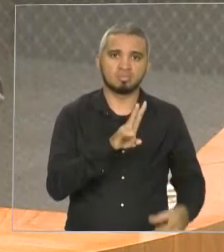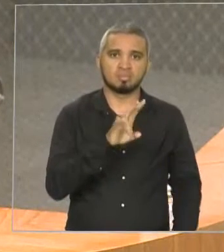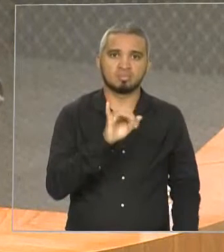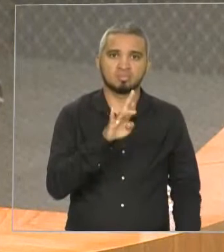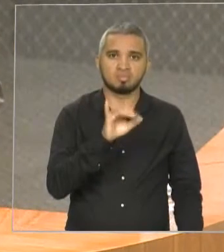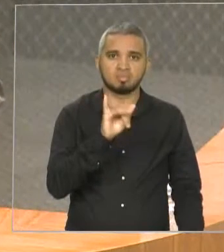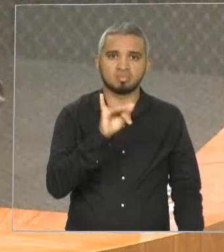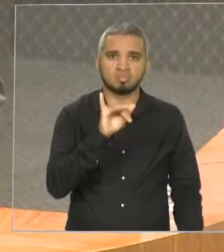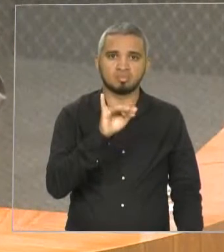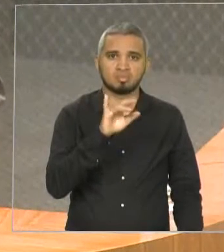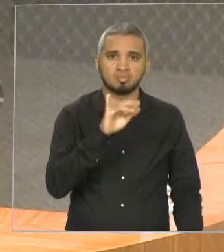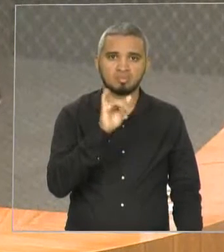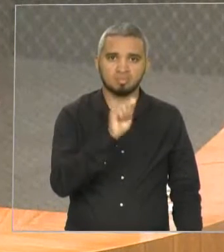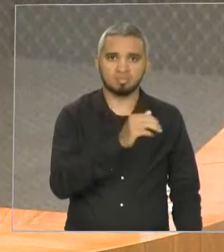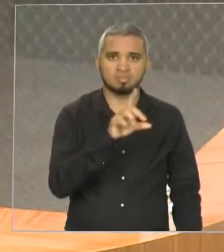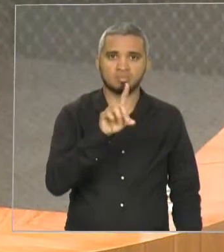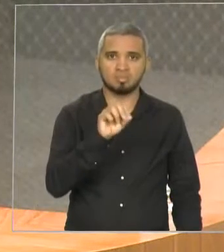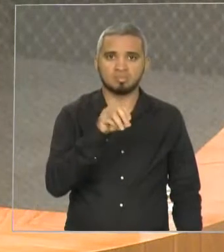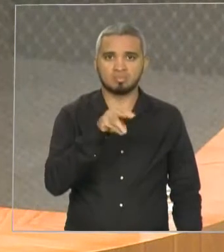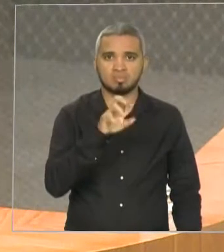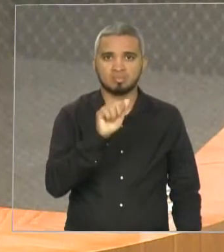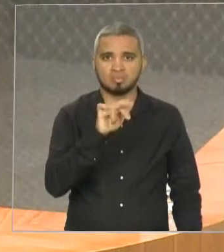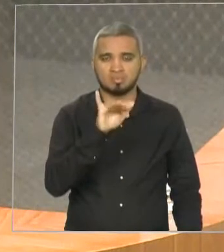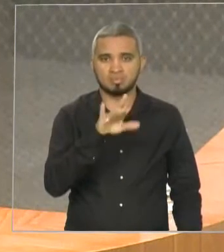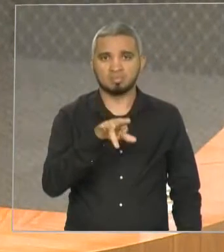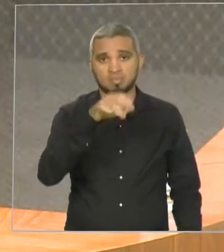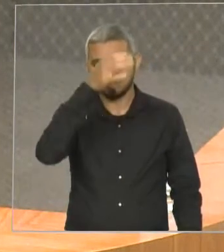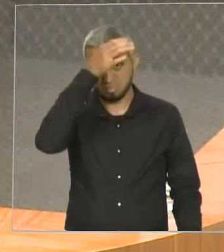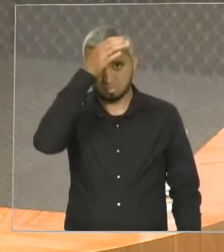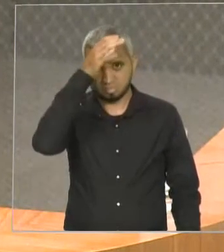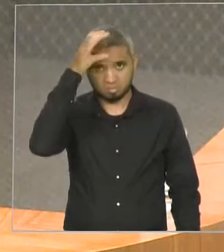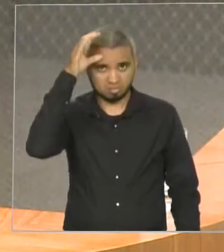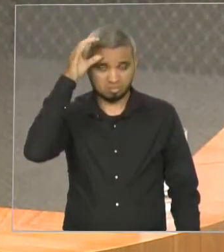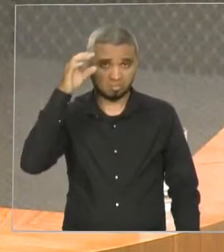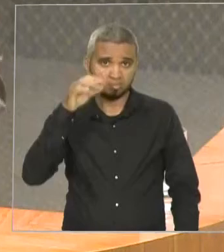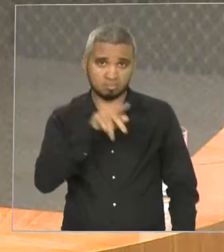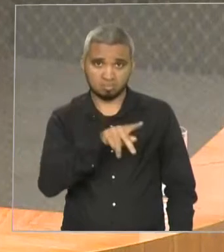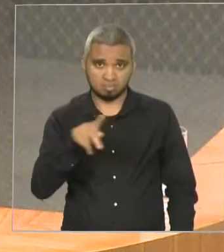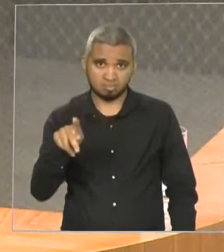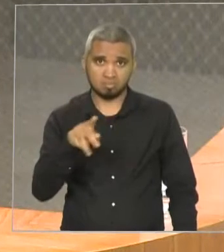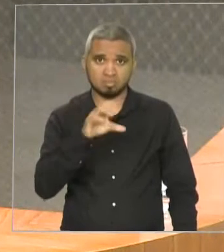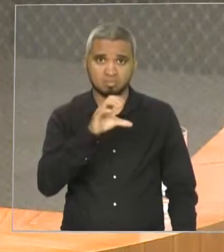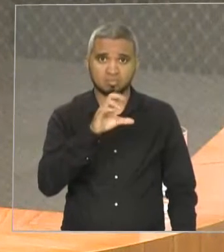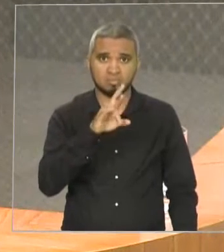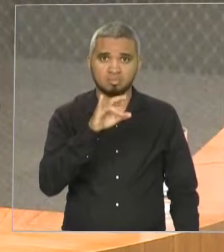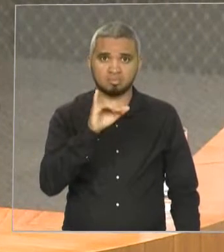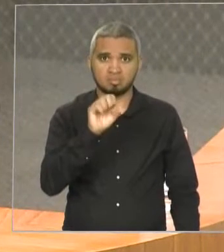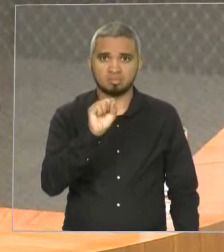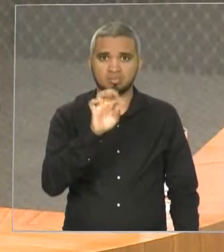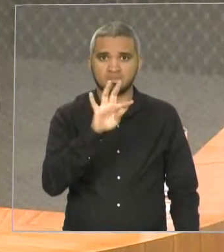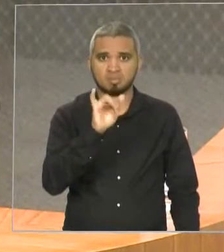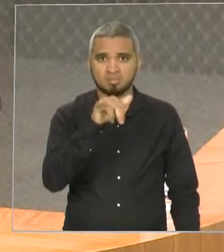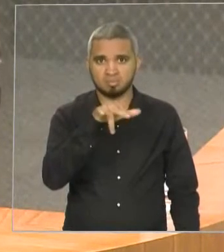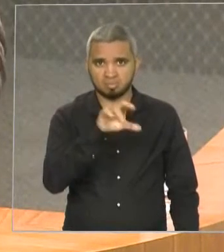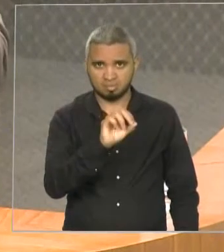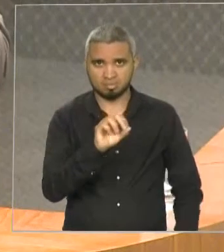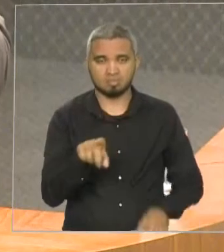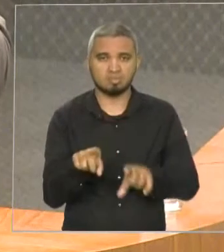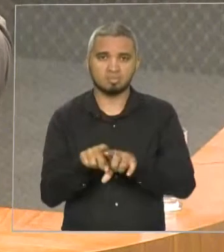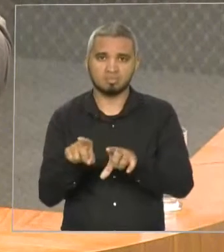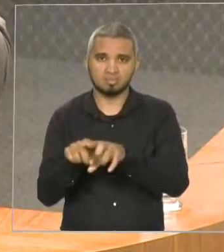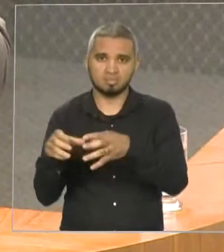vereador, presidente da Câmara, Cristiano, Mauro Zan e outros vereadores que tiveram lá, a comitiva de